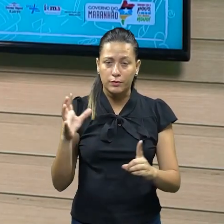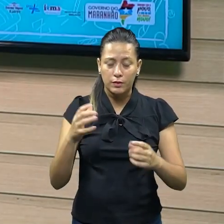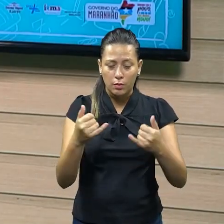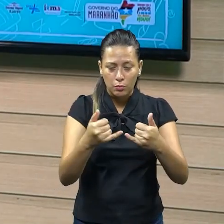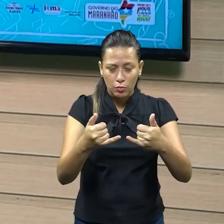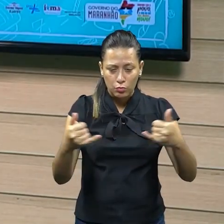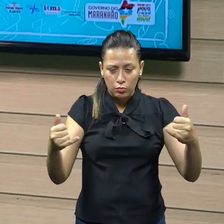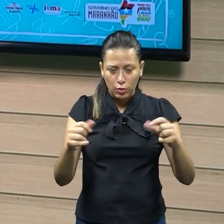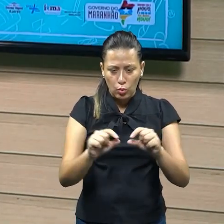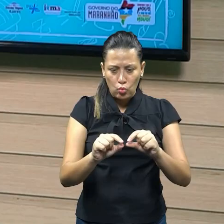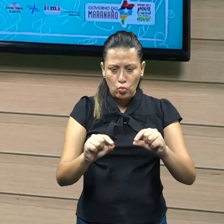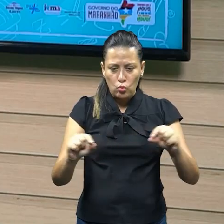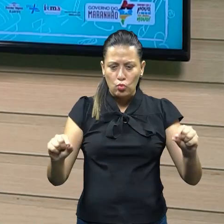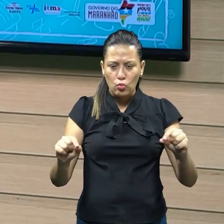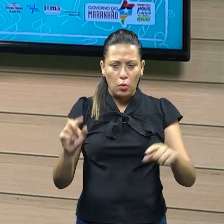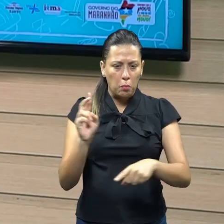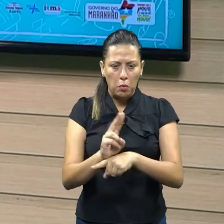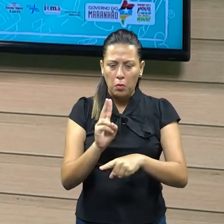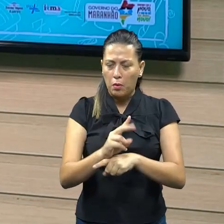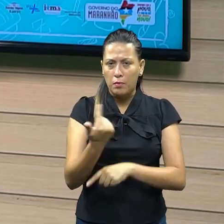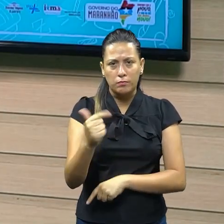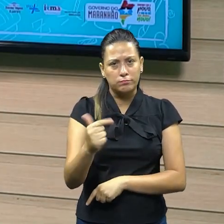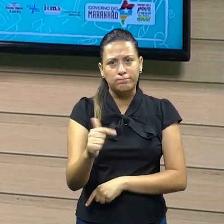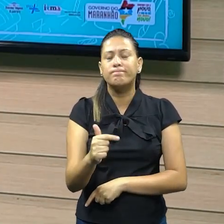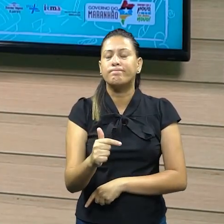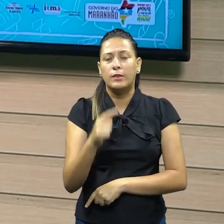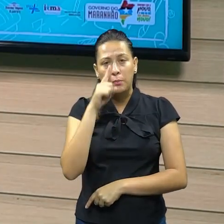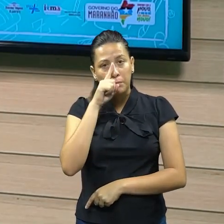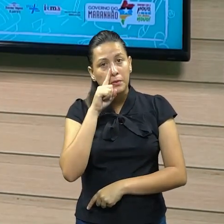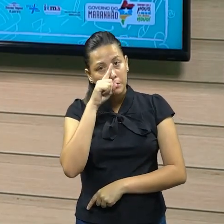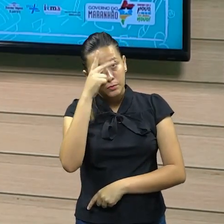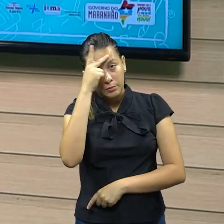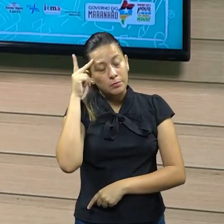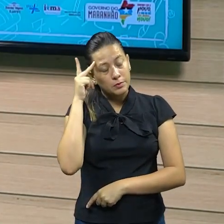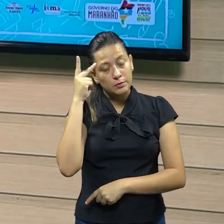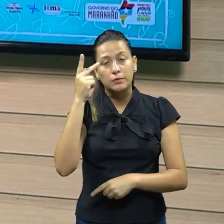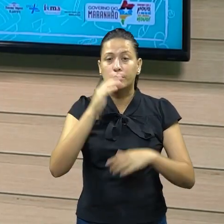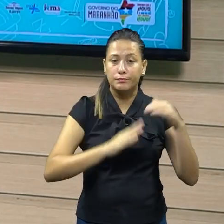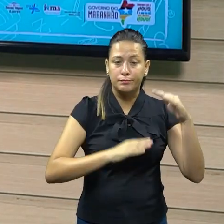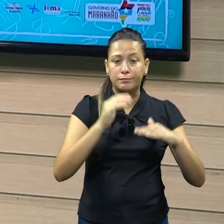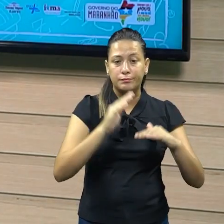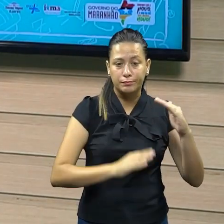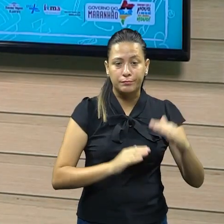que esse fio fique exposto, botando em risco a pessoa que está trabalhando ali próximo.